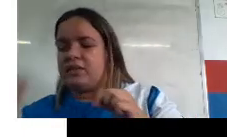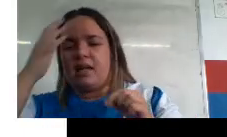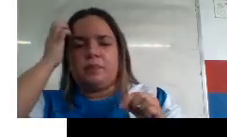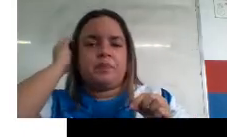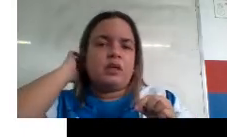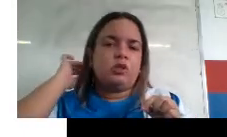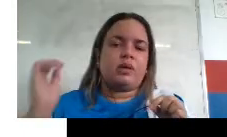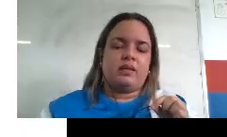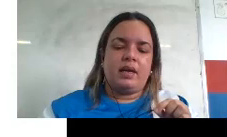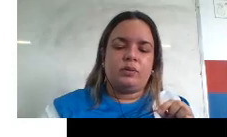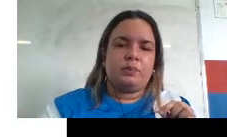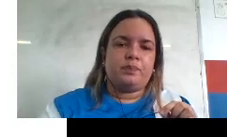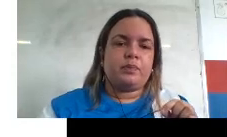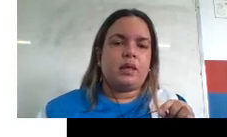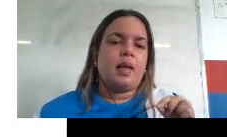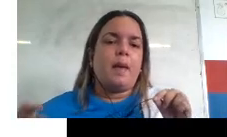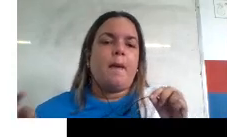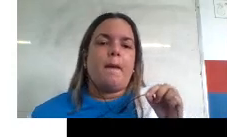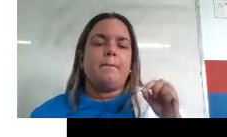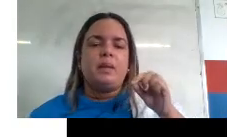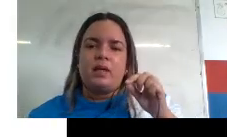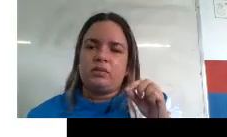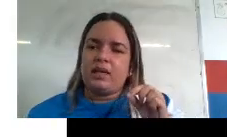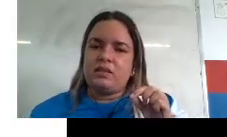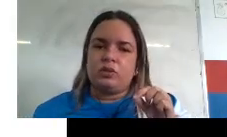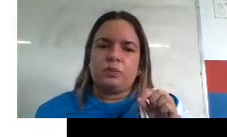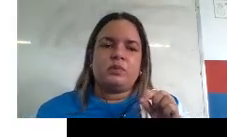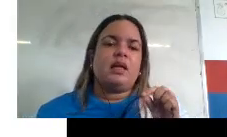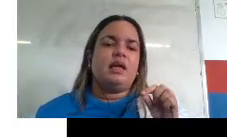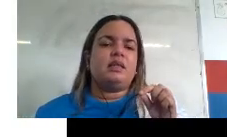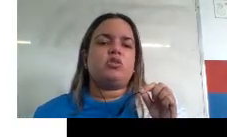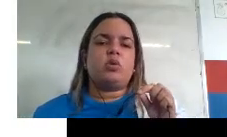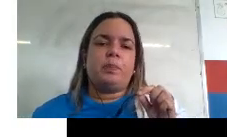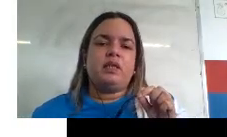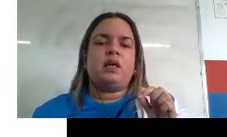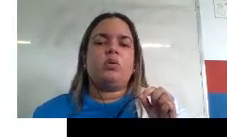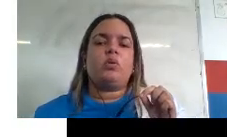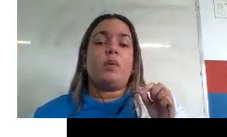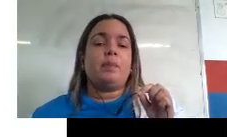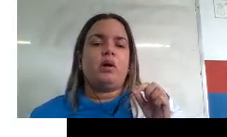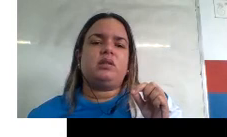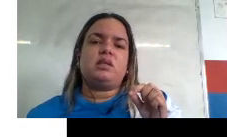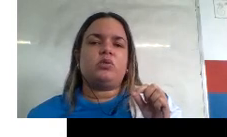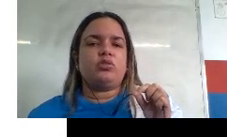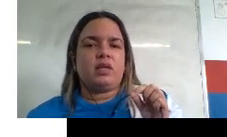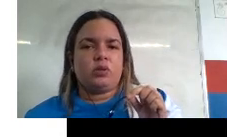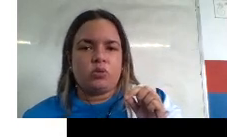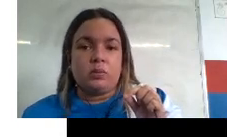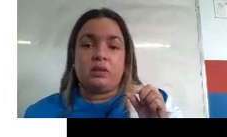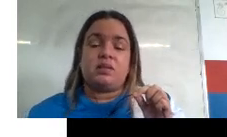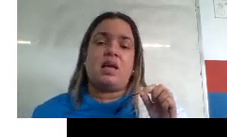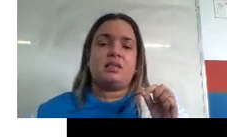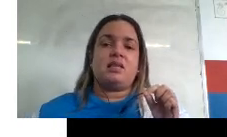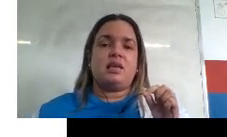aí a atividade no caderno. Primeiro quesito. Na sua opinião, qual a importância dos